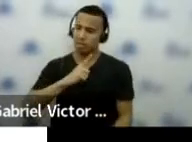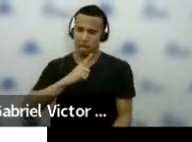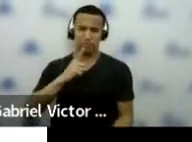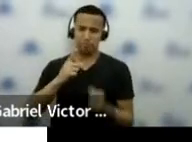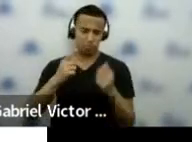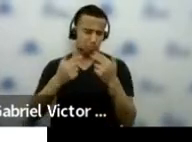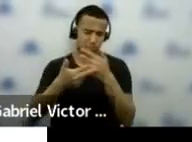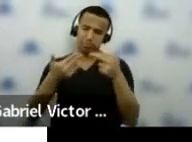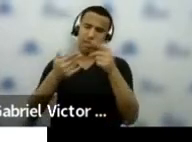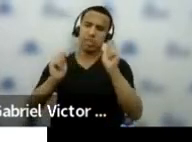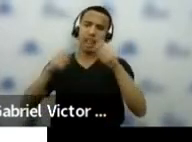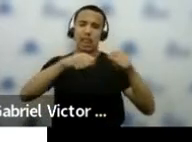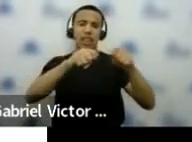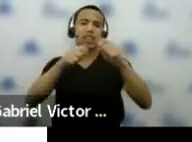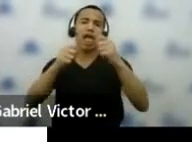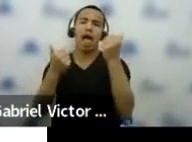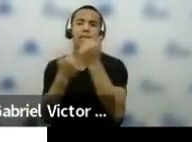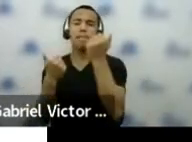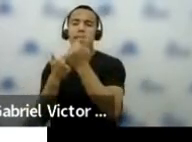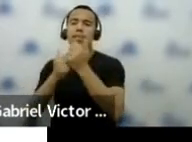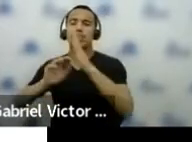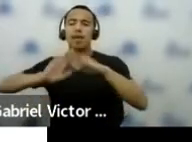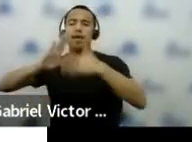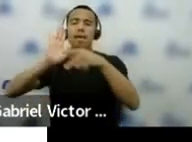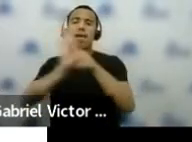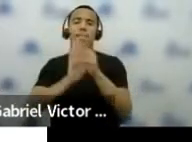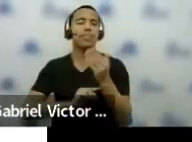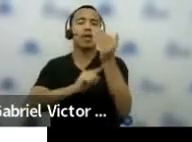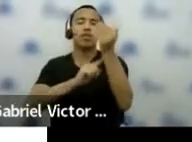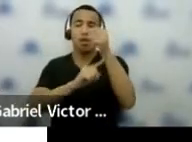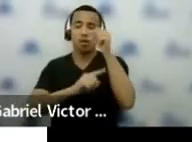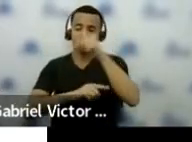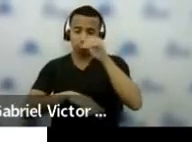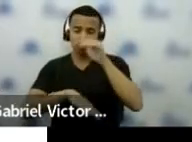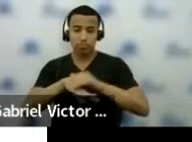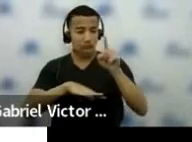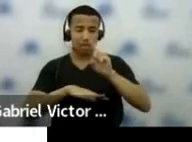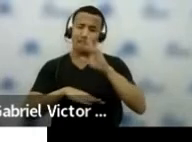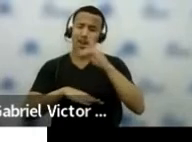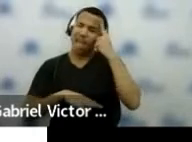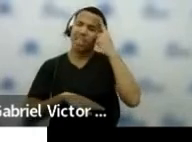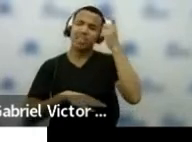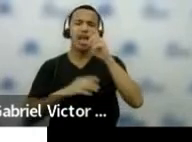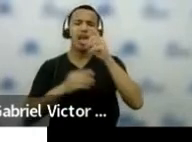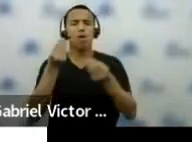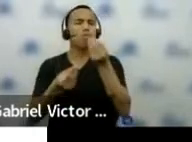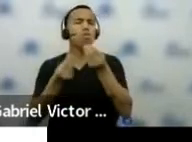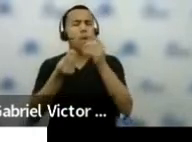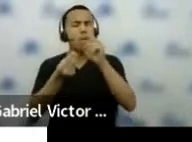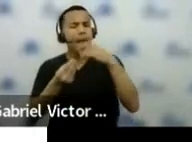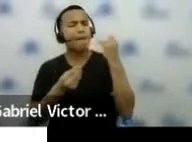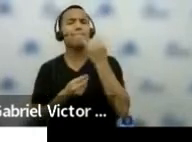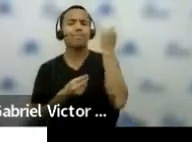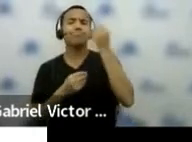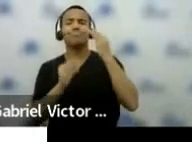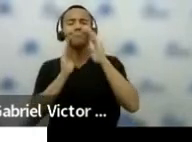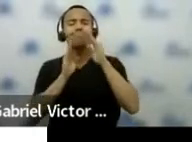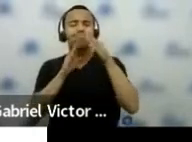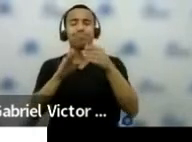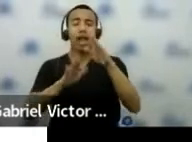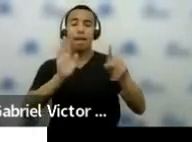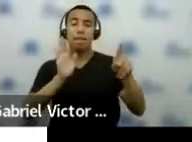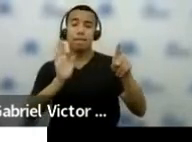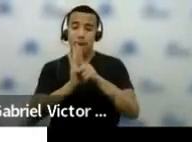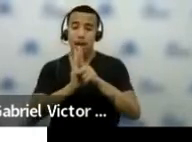podem apoiar o desenvolvimento da tecnologia. Aqui, só para vocês terem ideia o quão importante e prioritário é essa